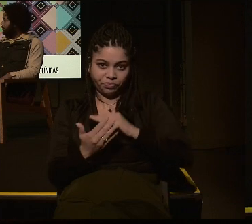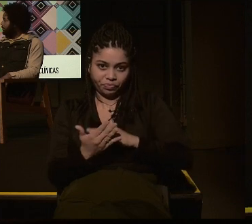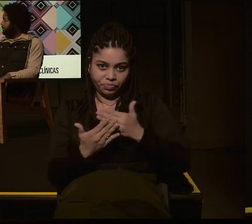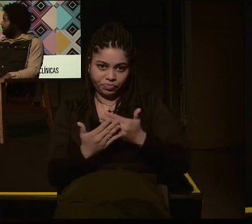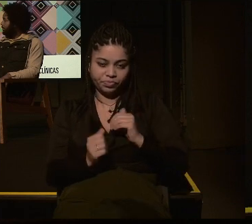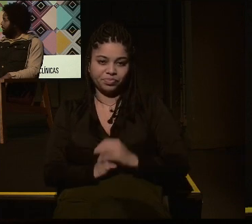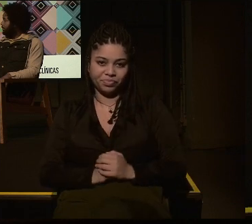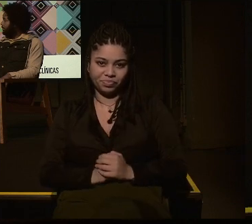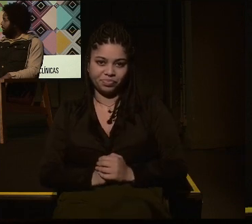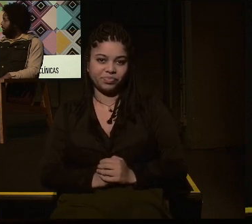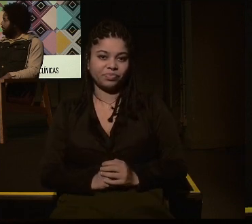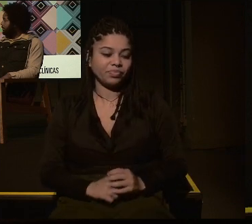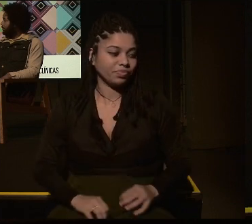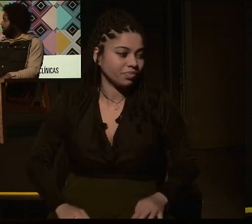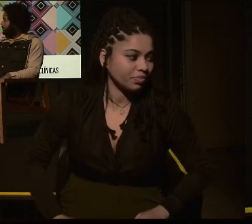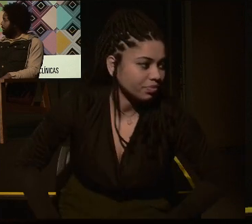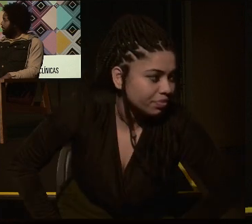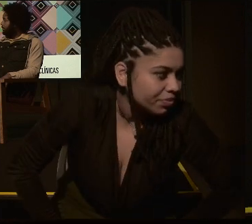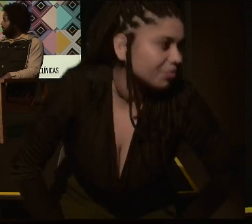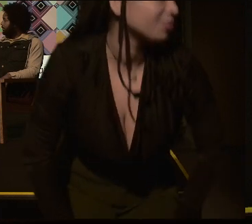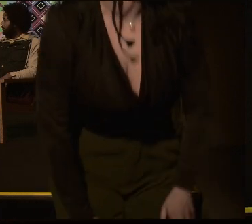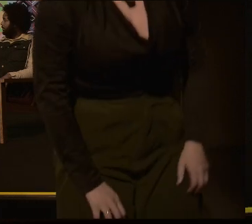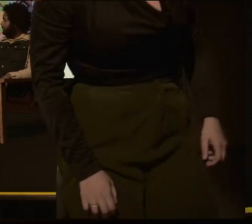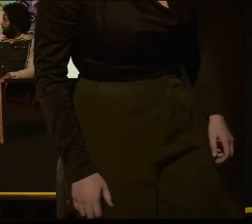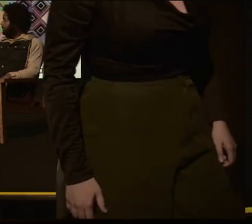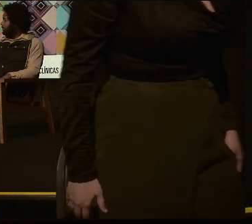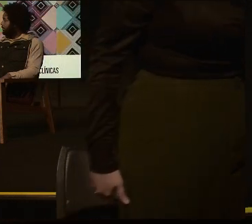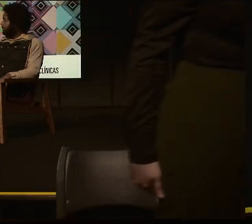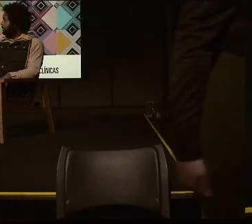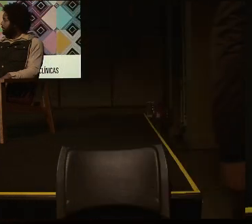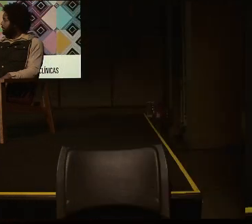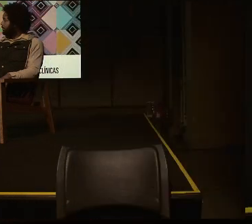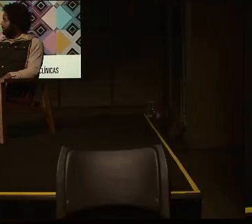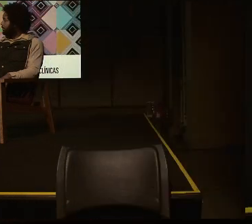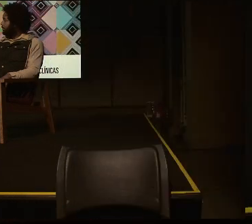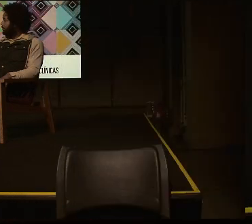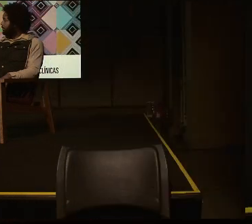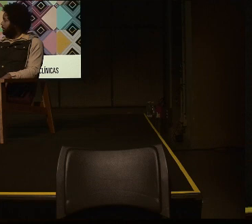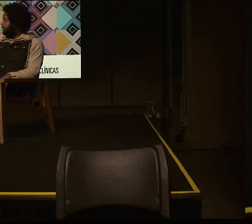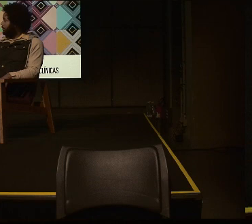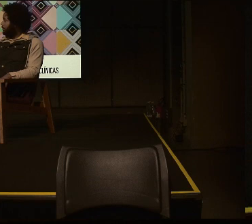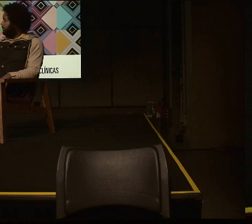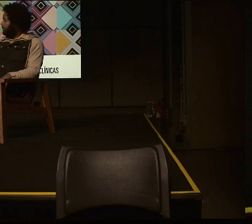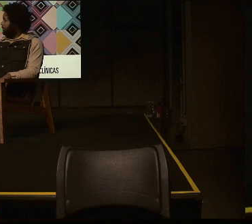Ela foi parar num CAPS, né? Eu não gosto de esquisitos.